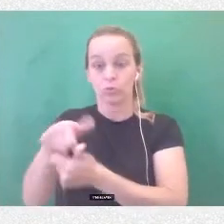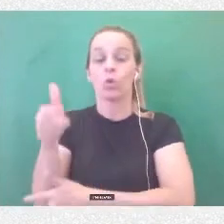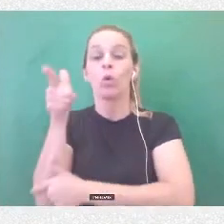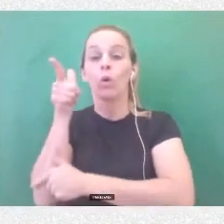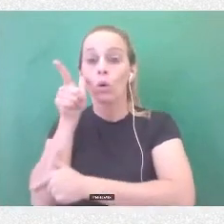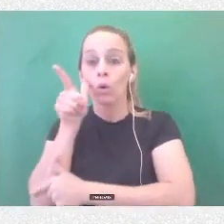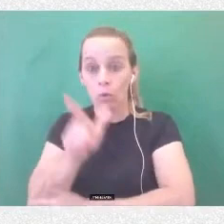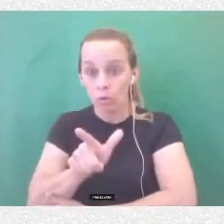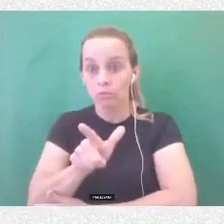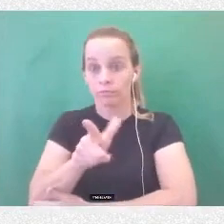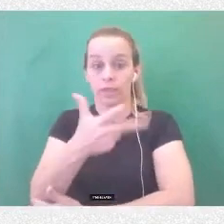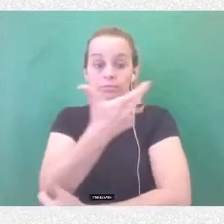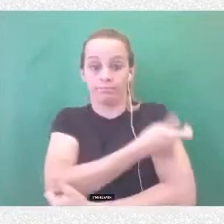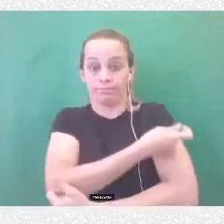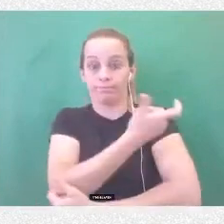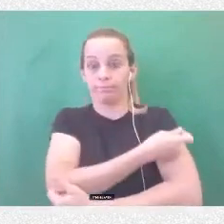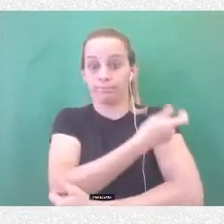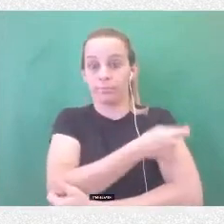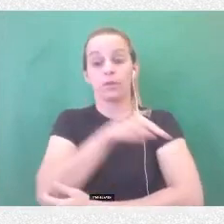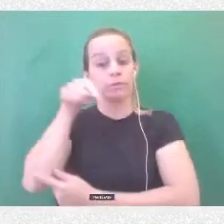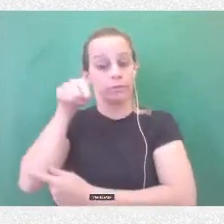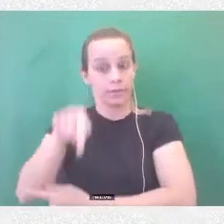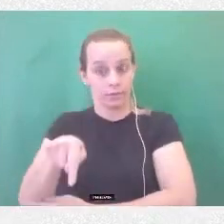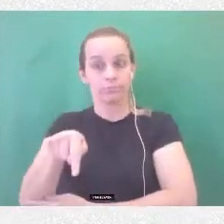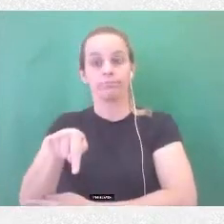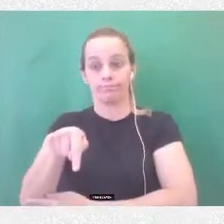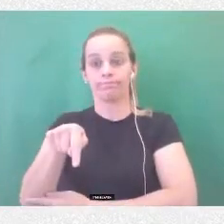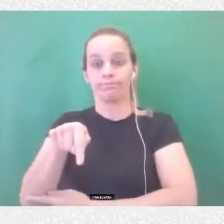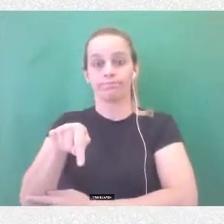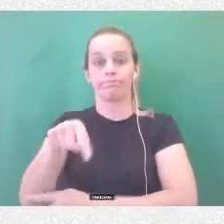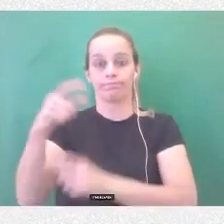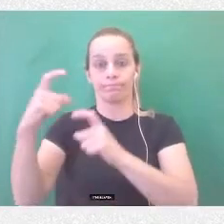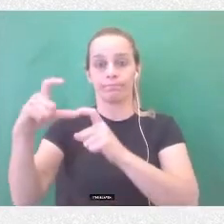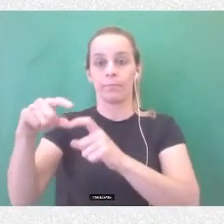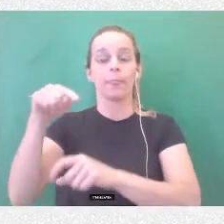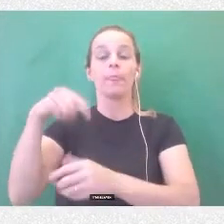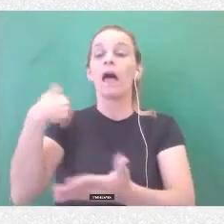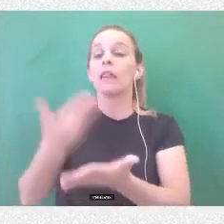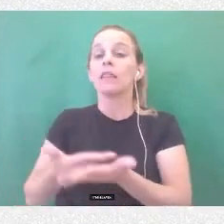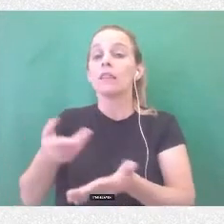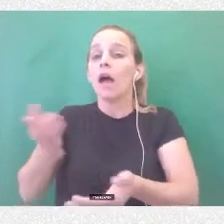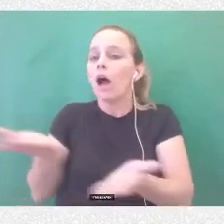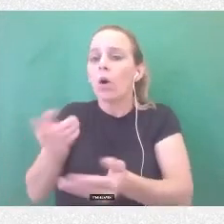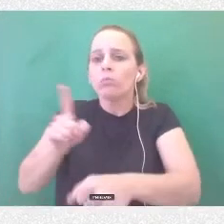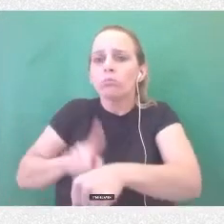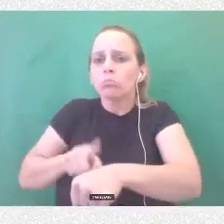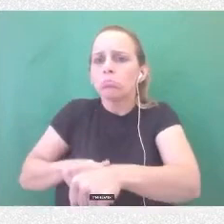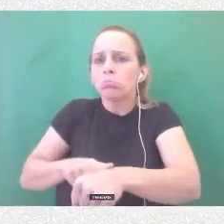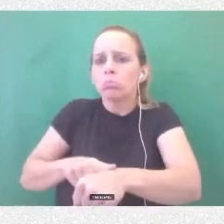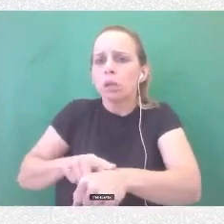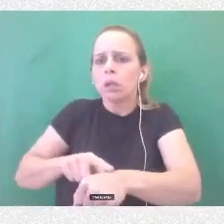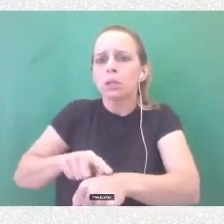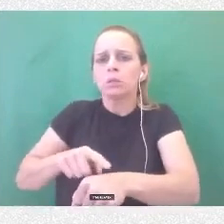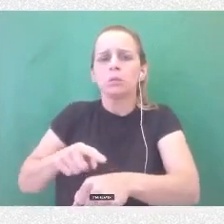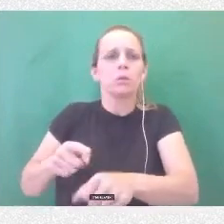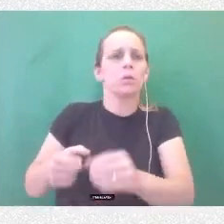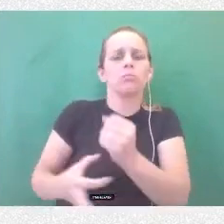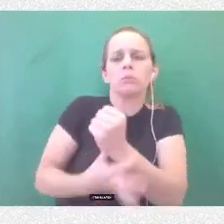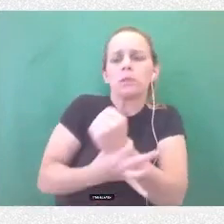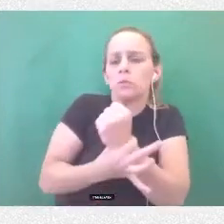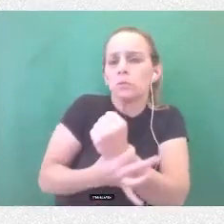a vacinação com esse produto. Até o momento, nós não tivemos nenhuma sinalização de segurança